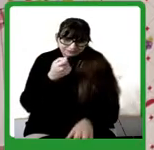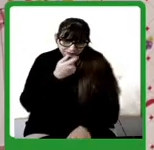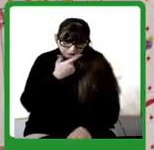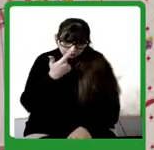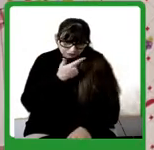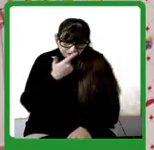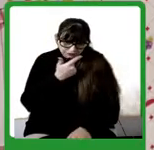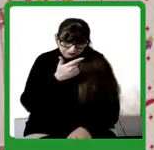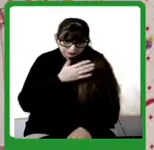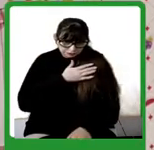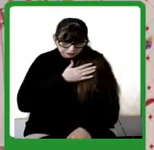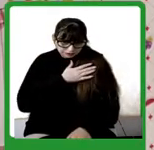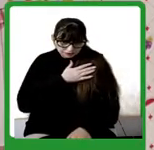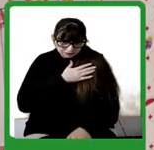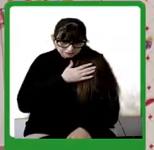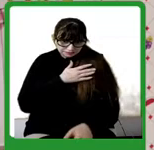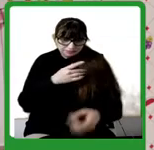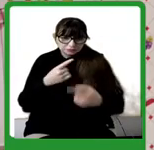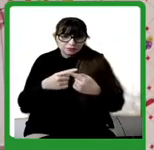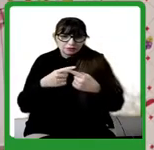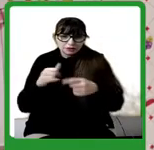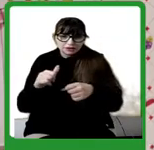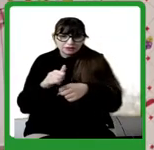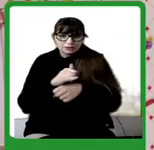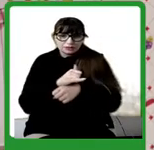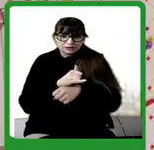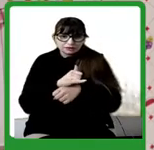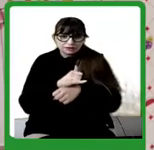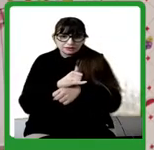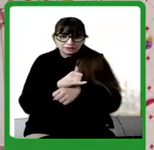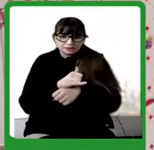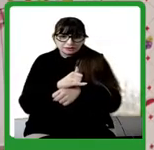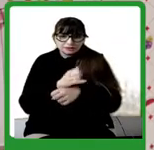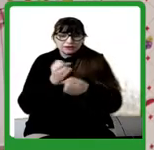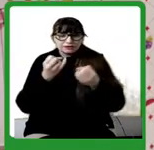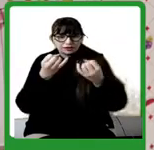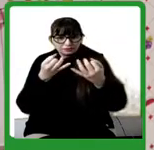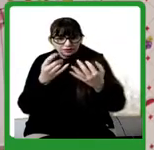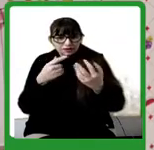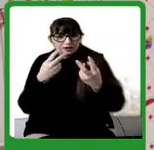Estão debochando do Badin porque ele tá gordinho, tá? Eu vou dizer, é que nem esse aqui, ó.